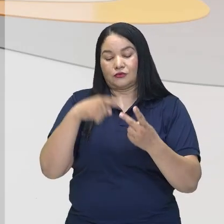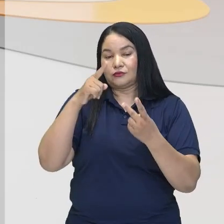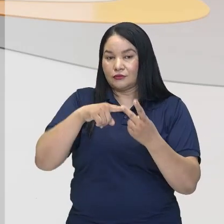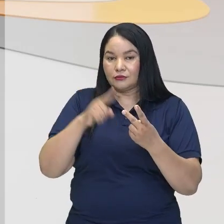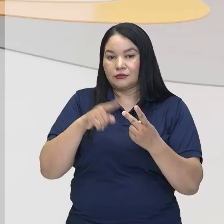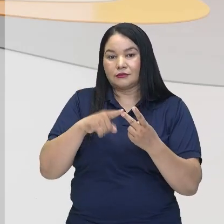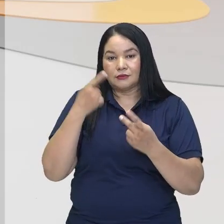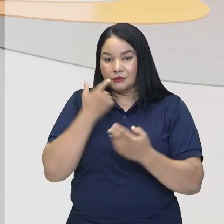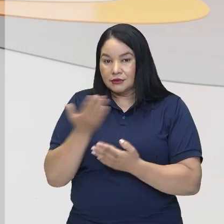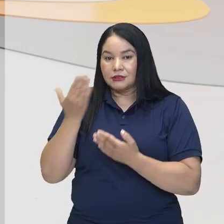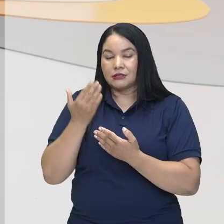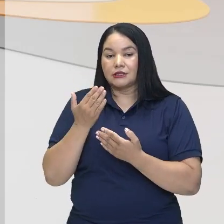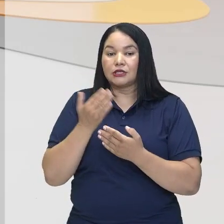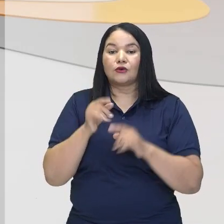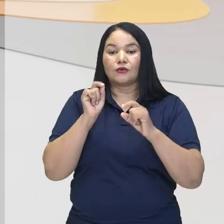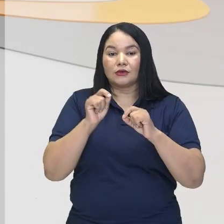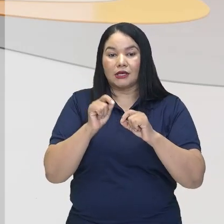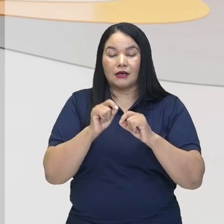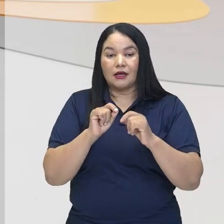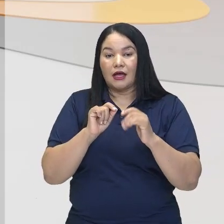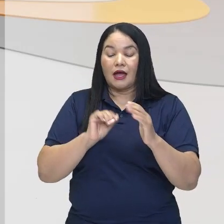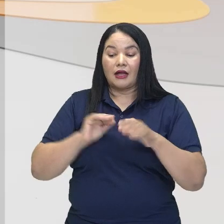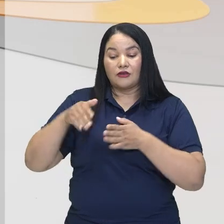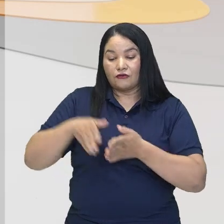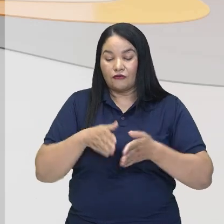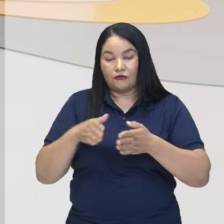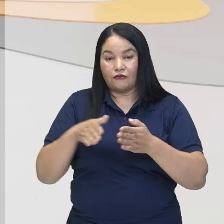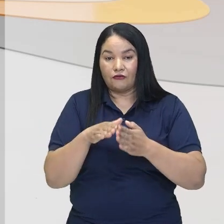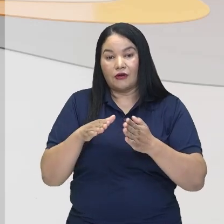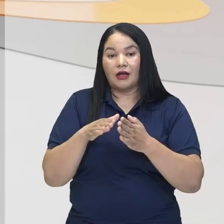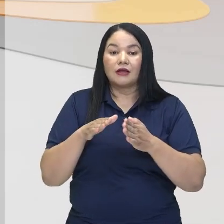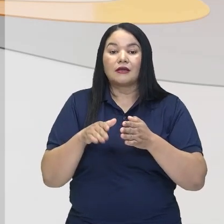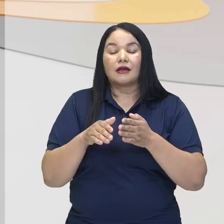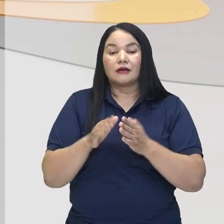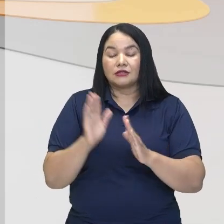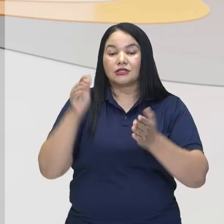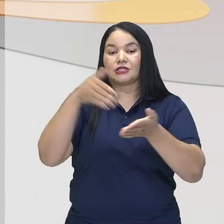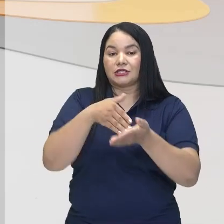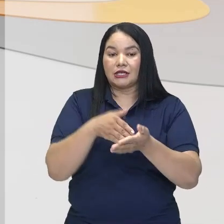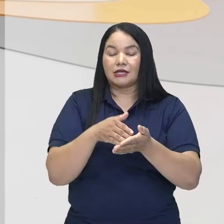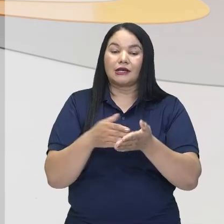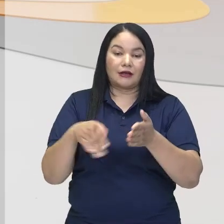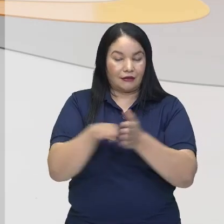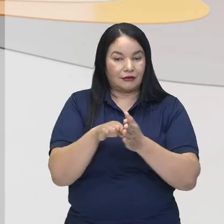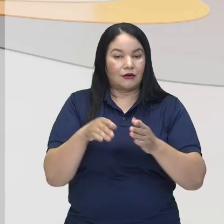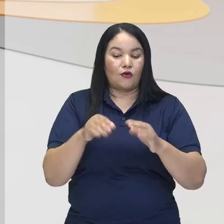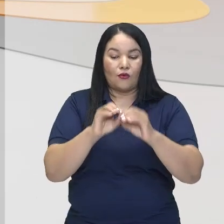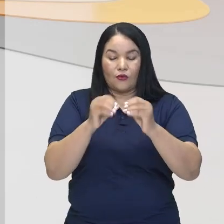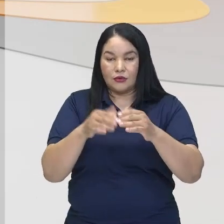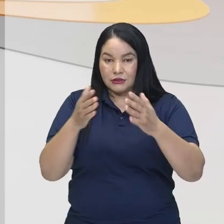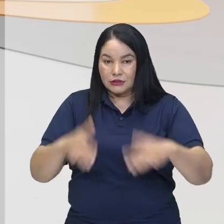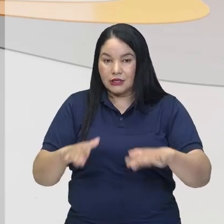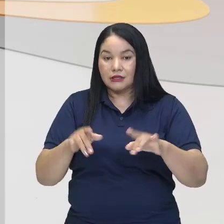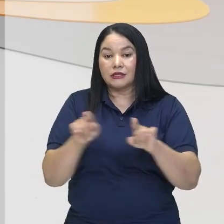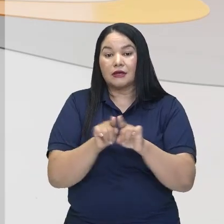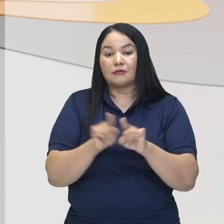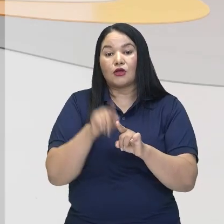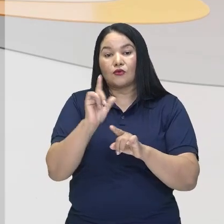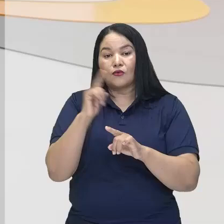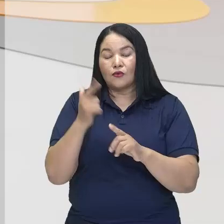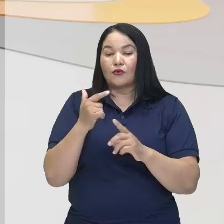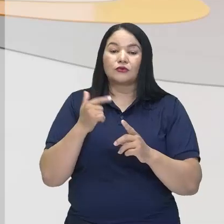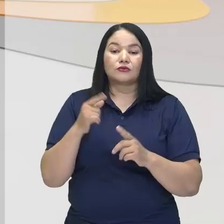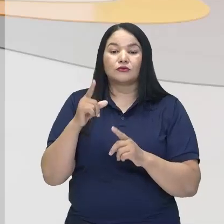exemplo, quando é na foz ali para o oceano, tá bom? E aí nós temos as arreicas